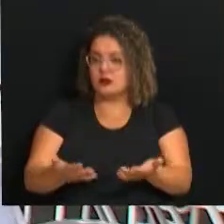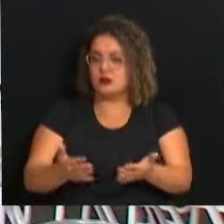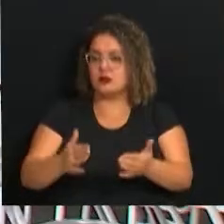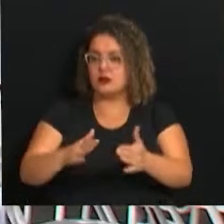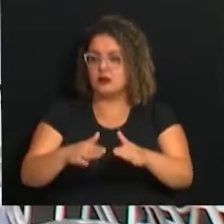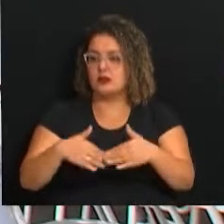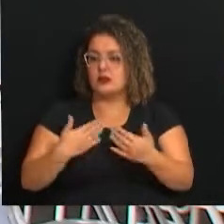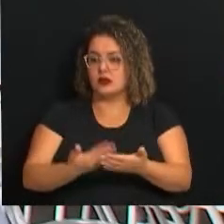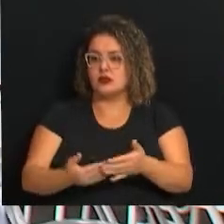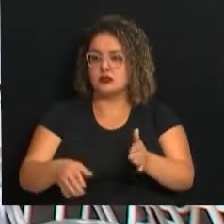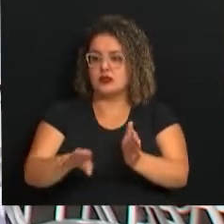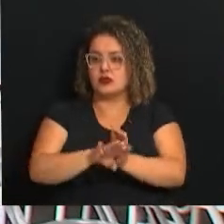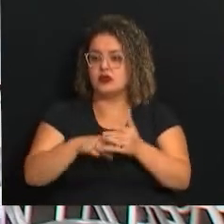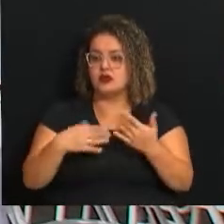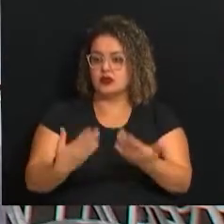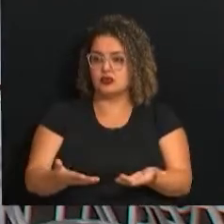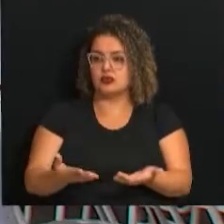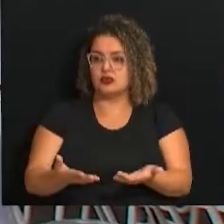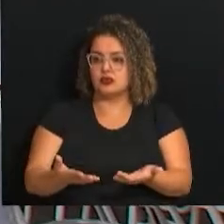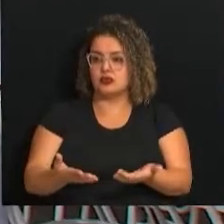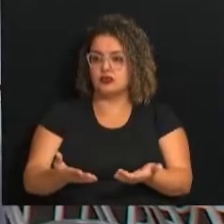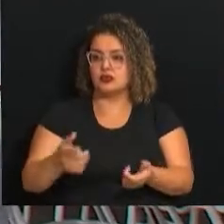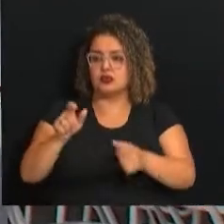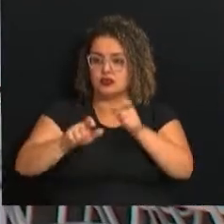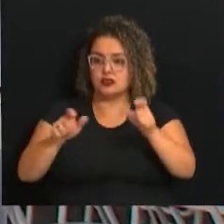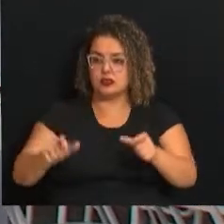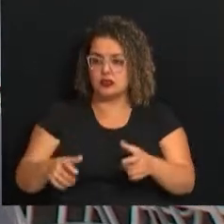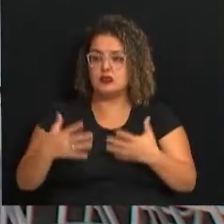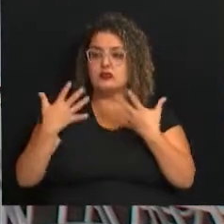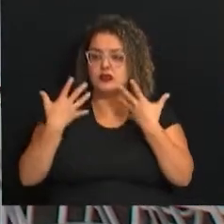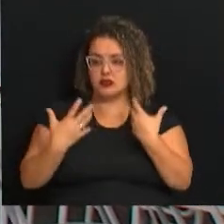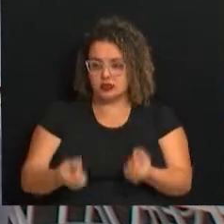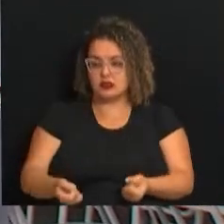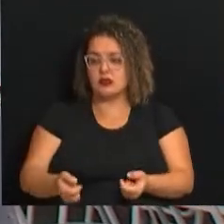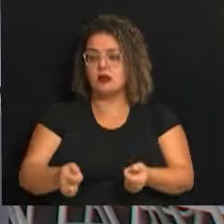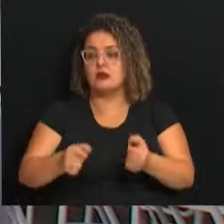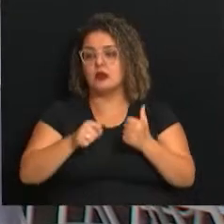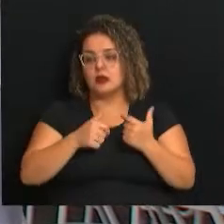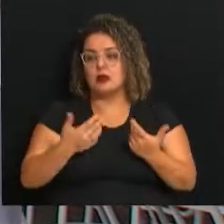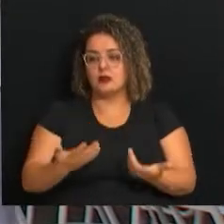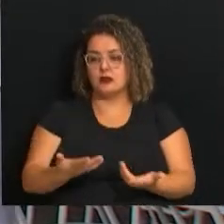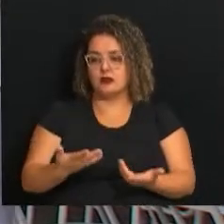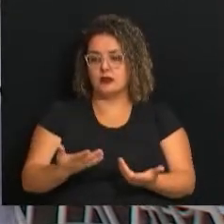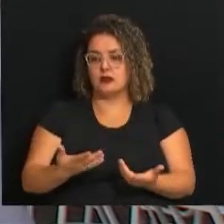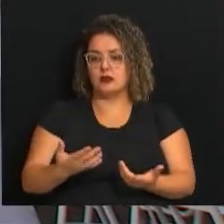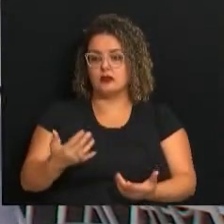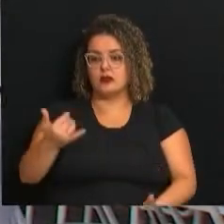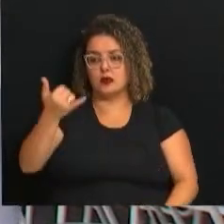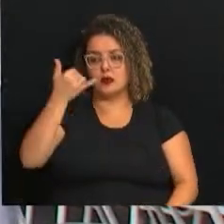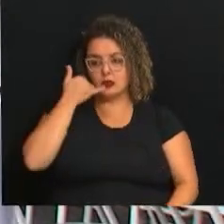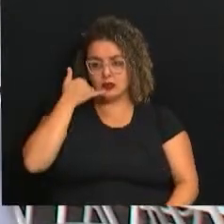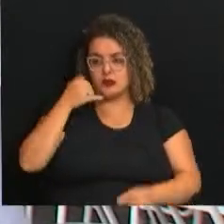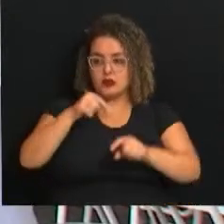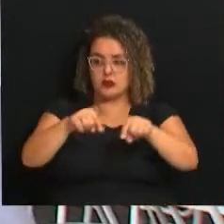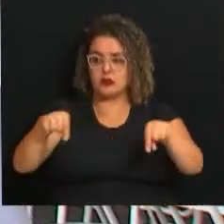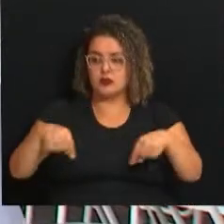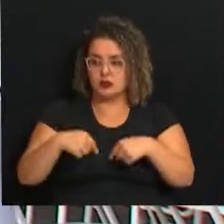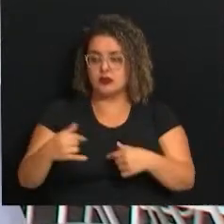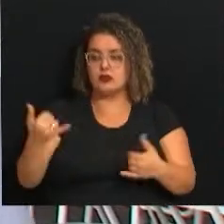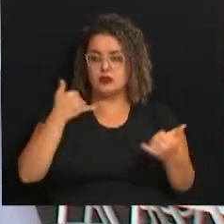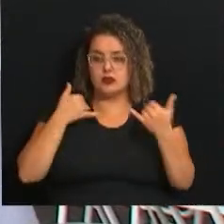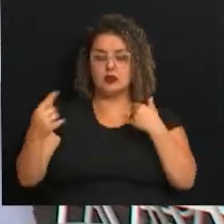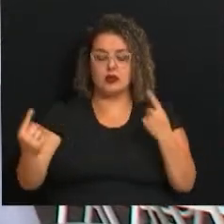a solicitação nessa demanda chegou por parte da população que recebia já o benefício então eles entraram em